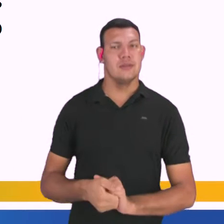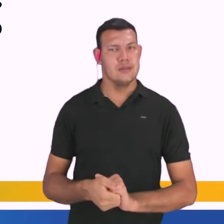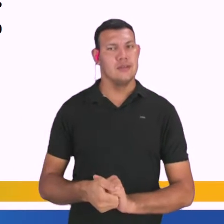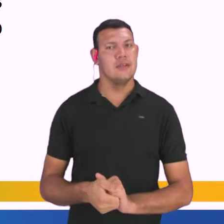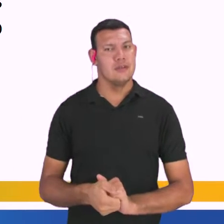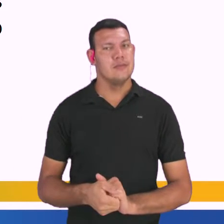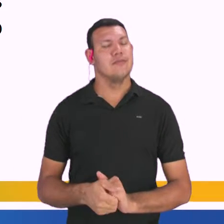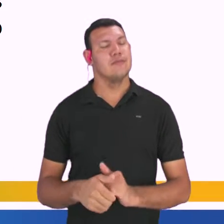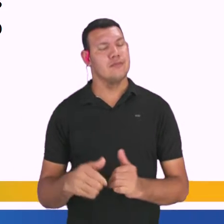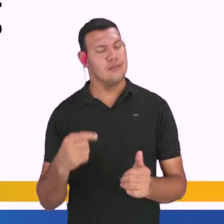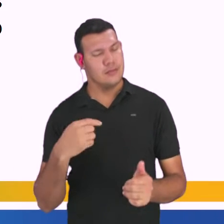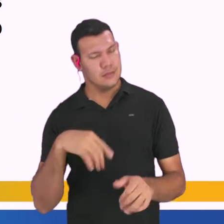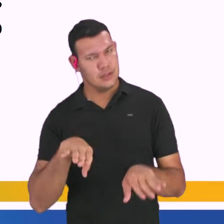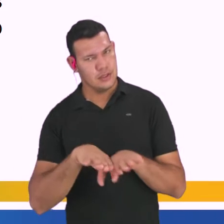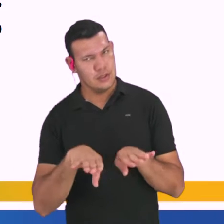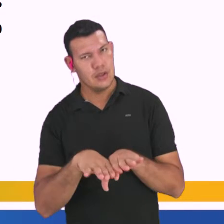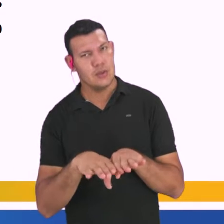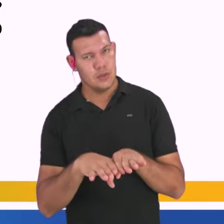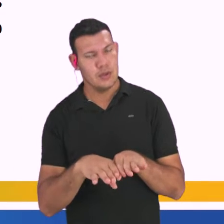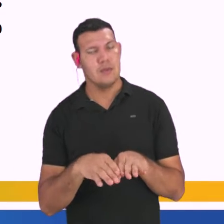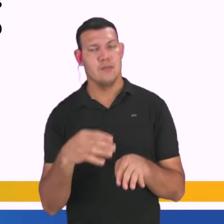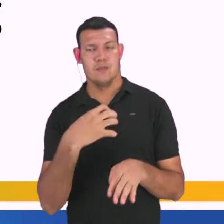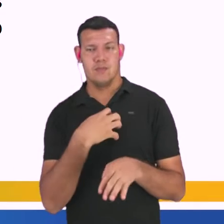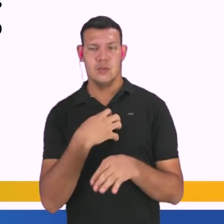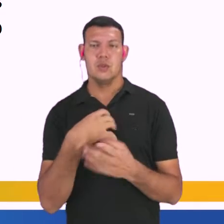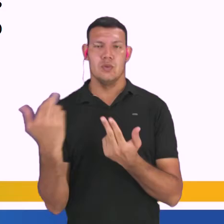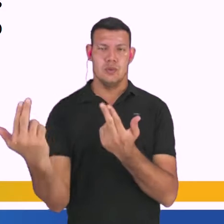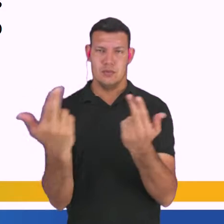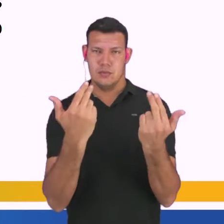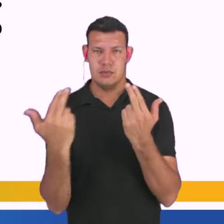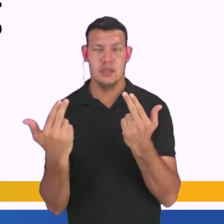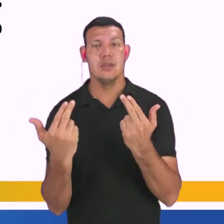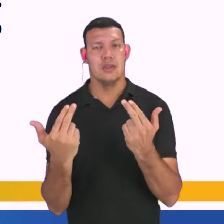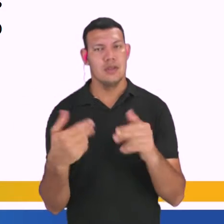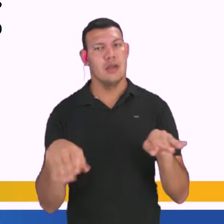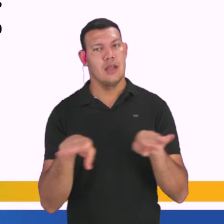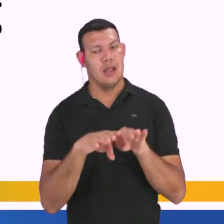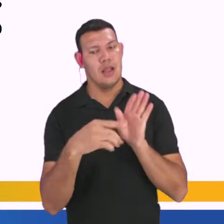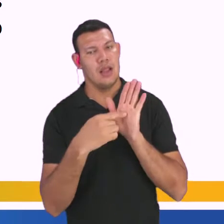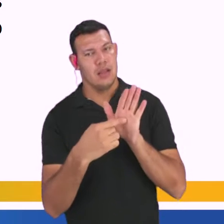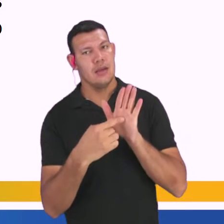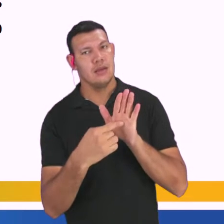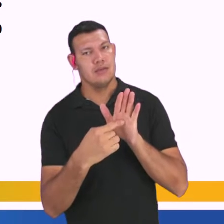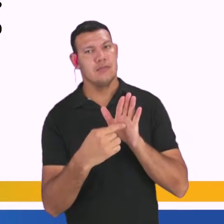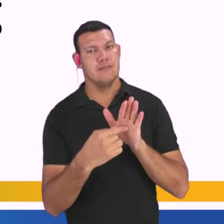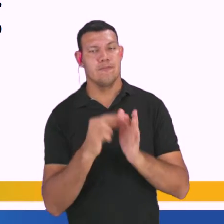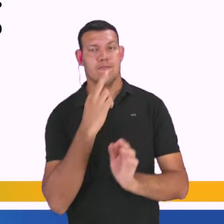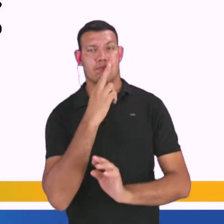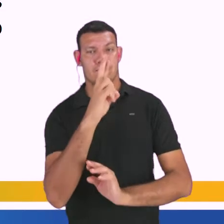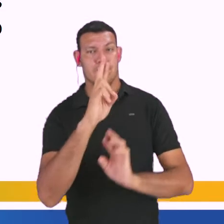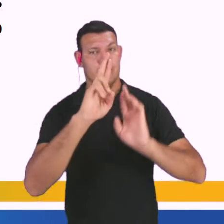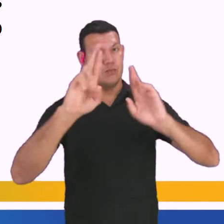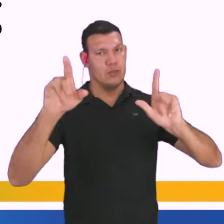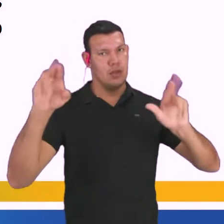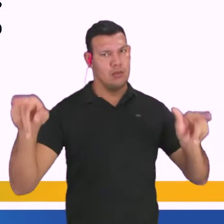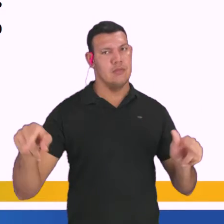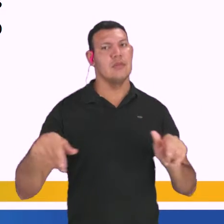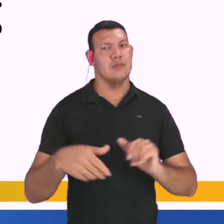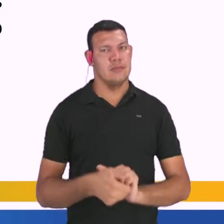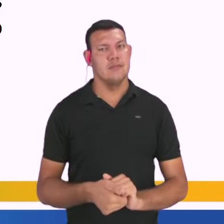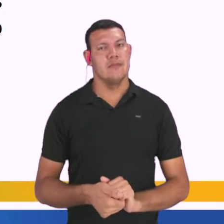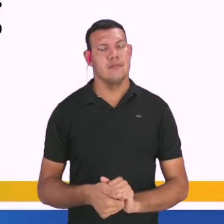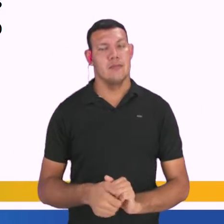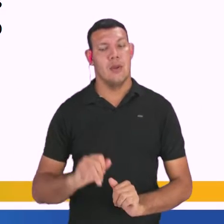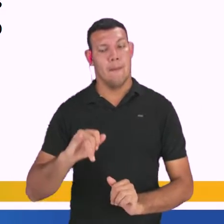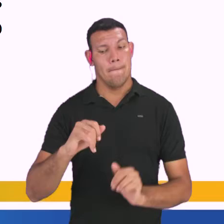nas mesmas condições e mesmo assim apresenta resultados diferentes cada um desses resultados possíveis é